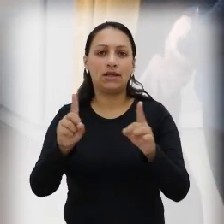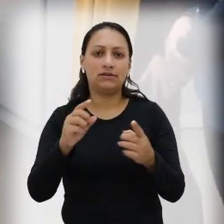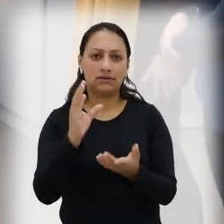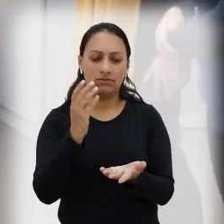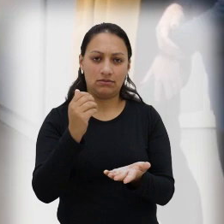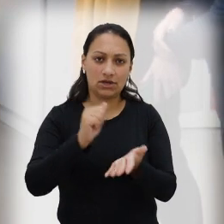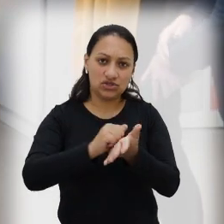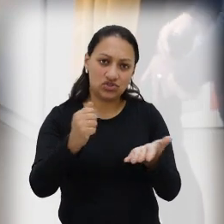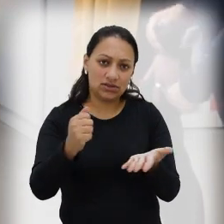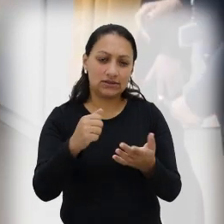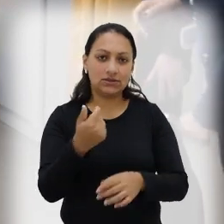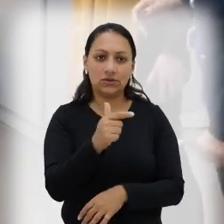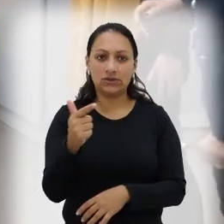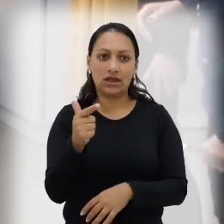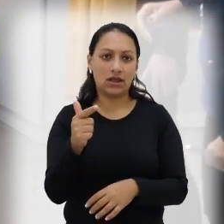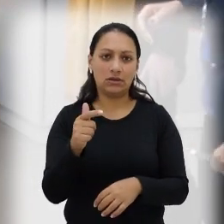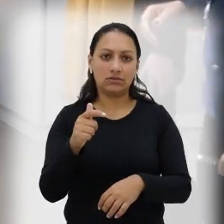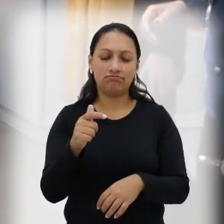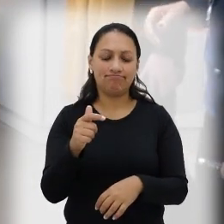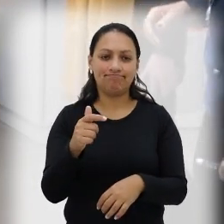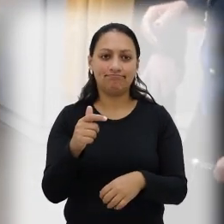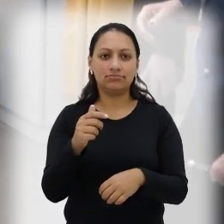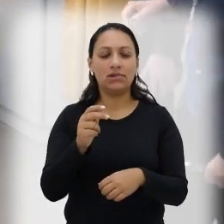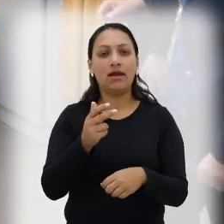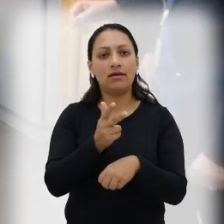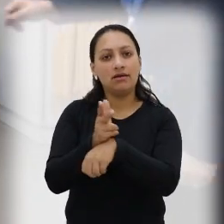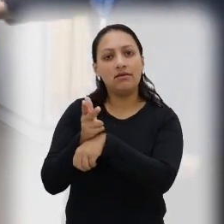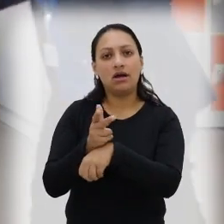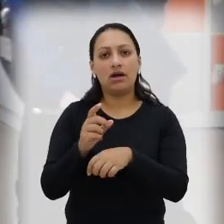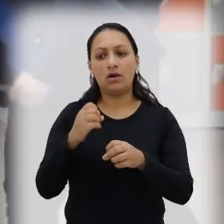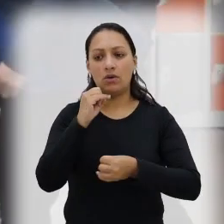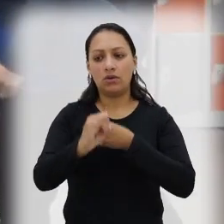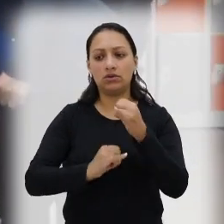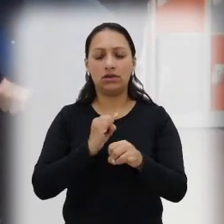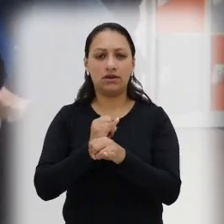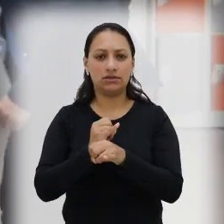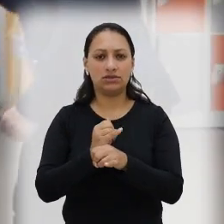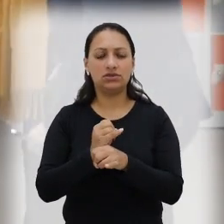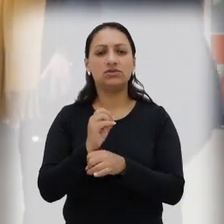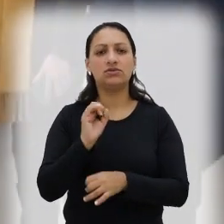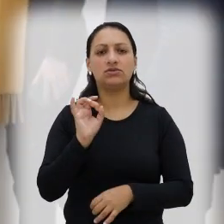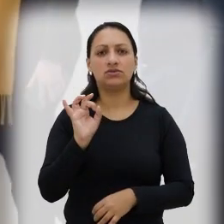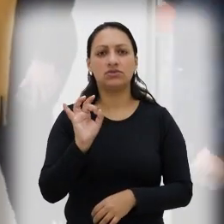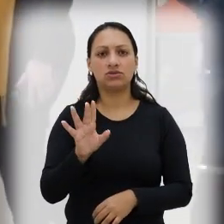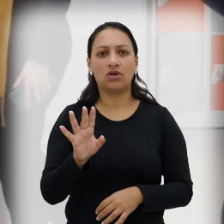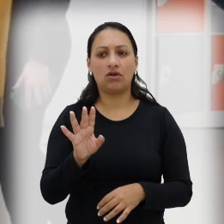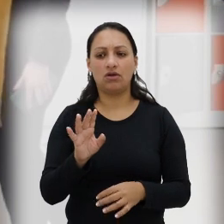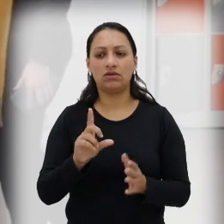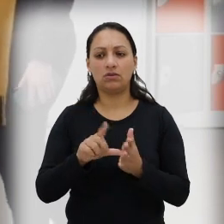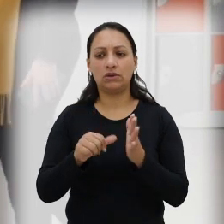ele em nenhum momento ele foi gravado, ele era online, ele fica gravado, a gente disponibiliza daí como?